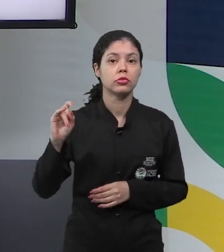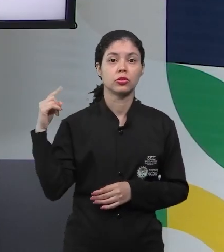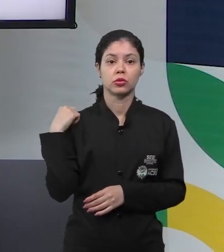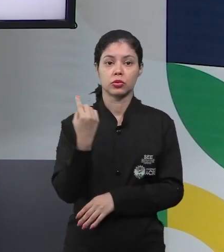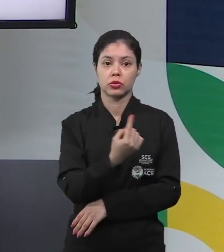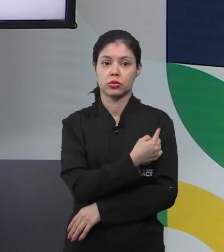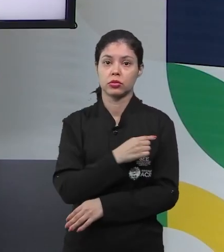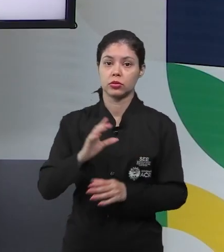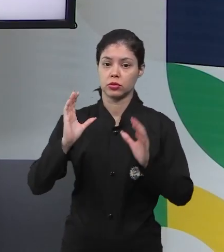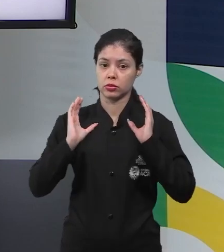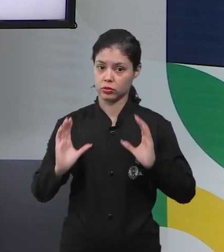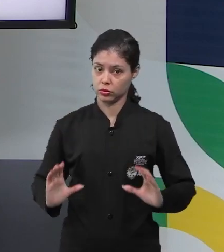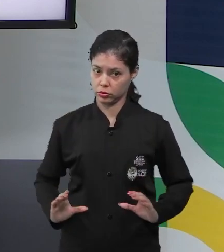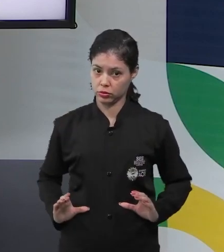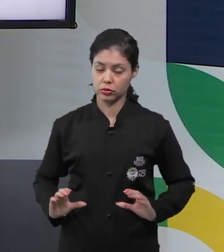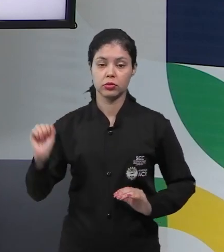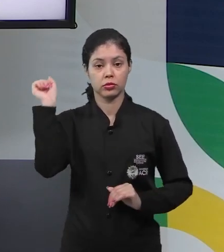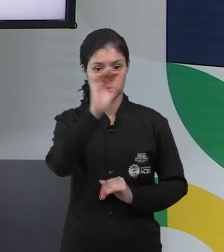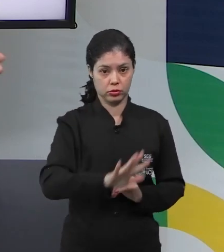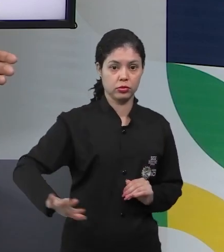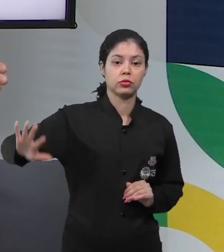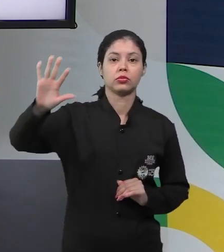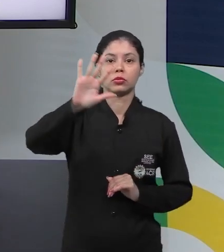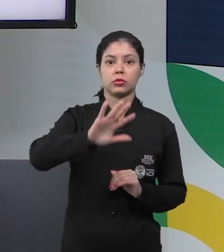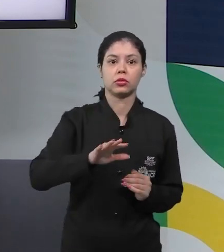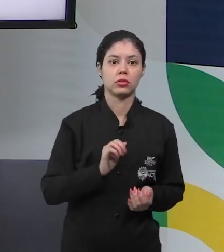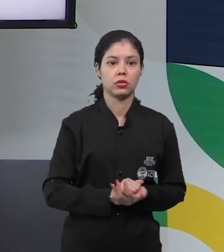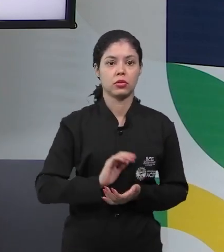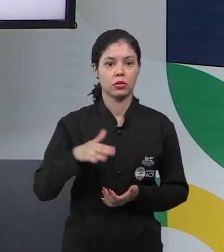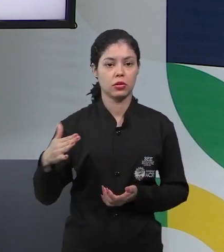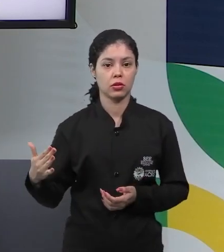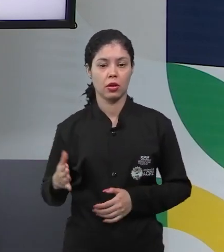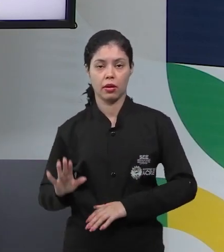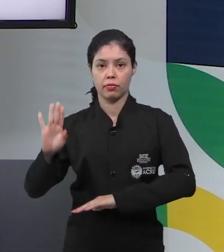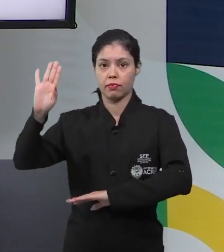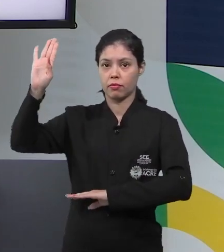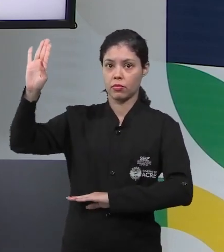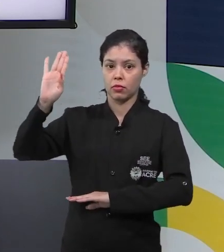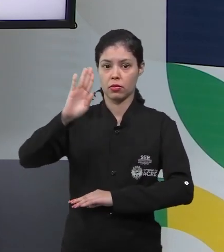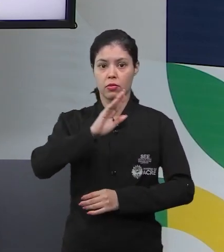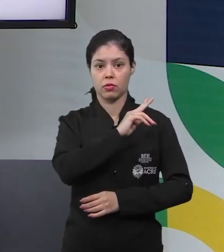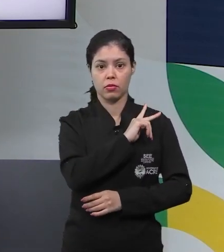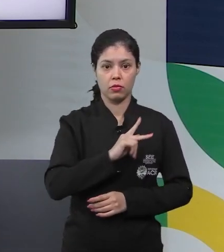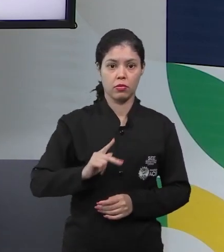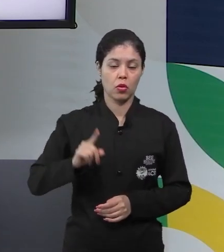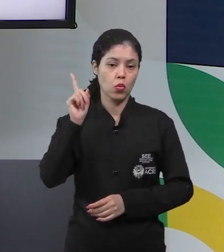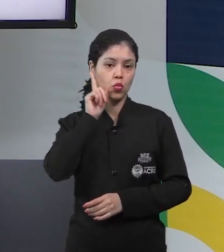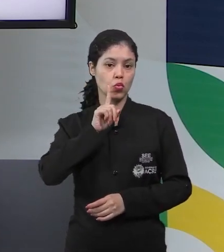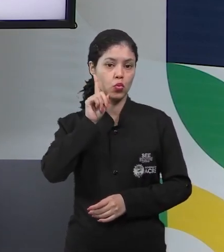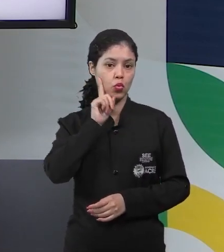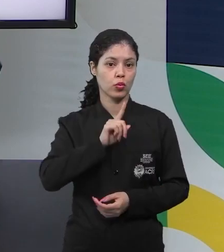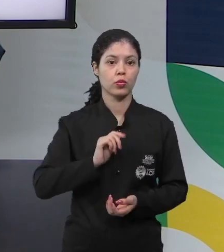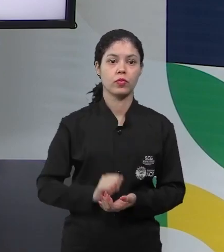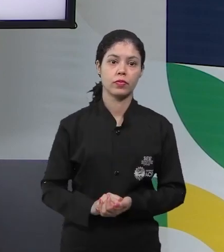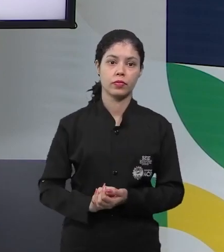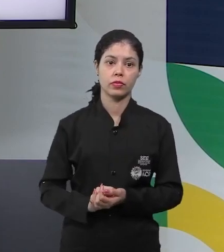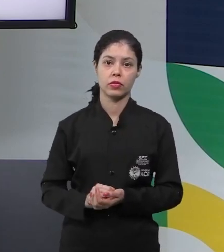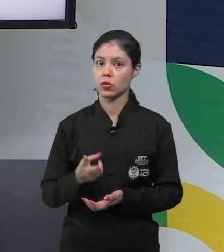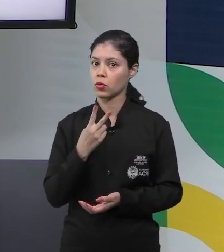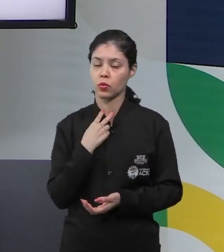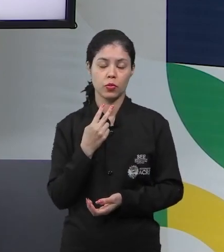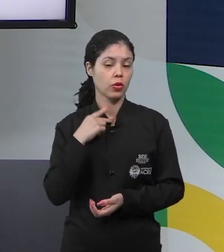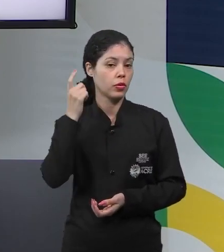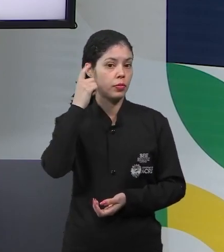nós somos cidadãos universais. Então, quando alguém se elege presidente da República dos Estados Unidos, ele não